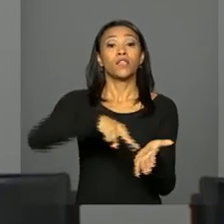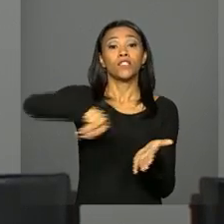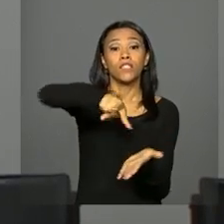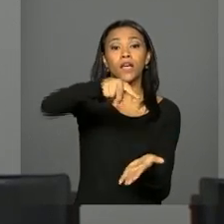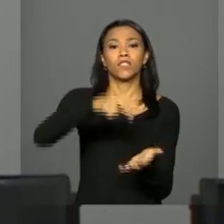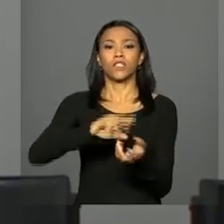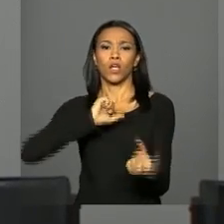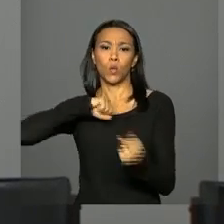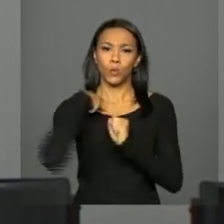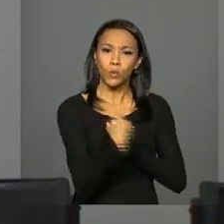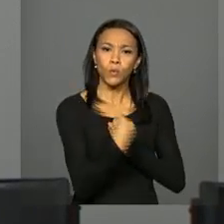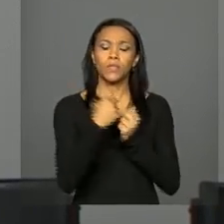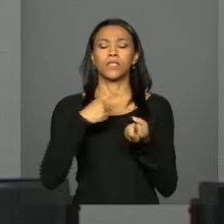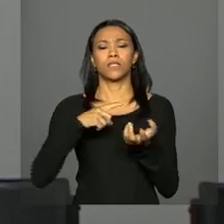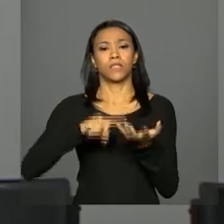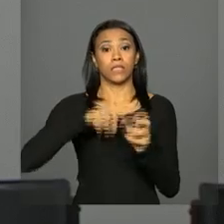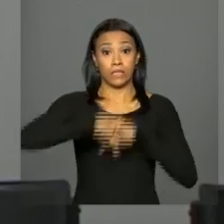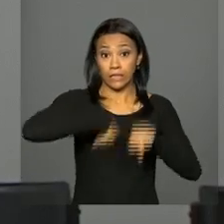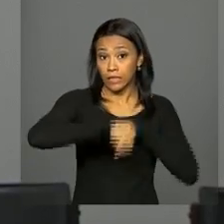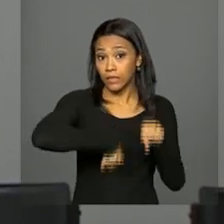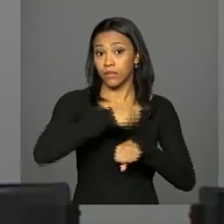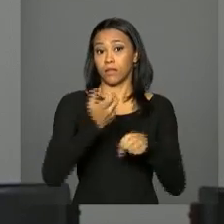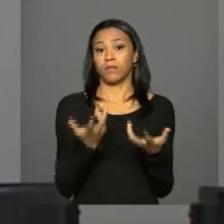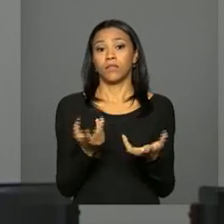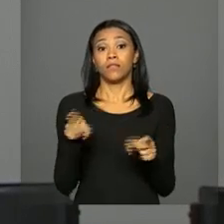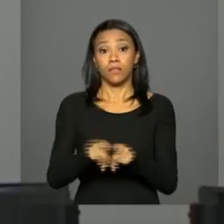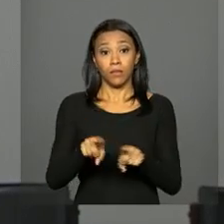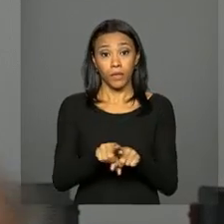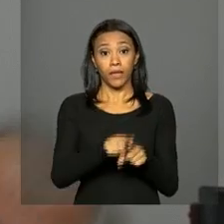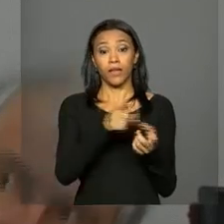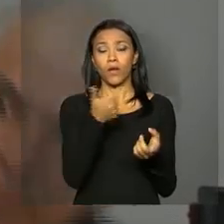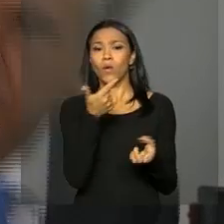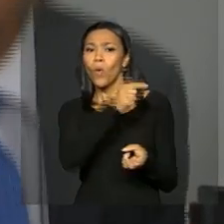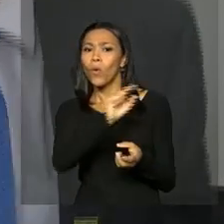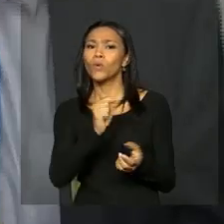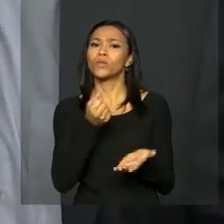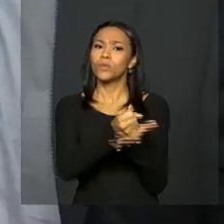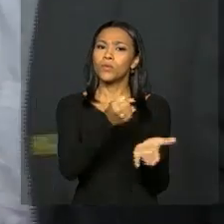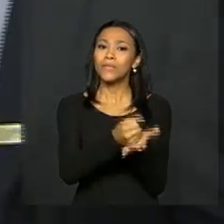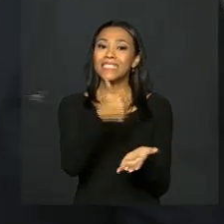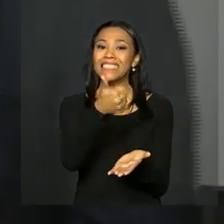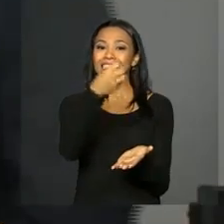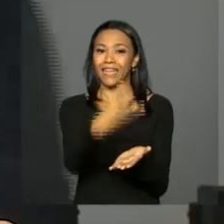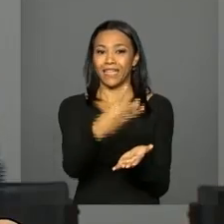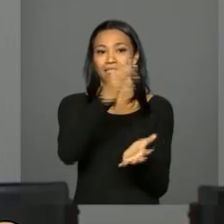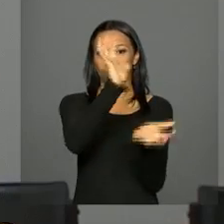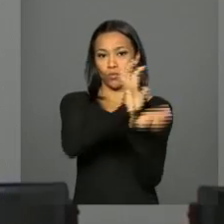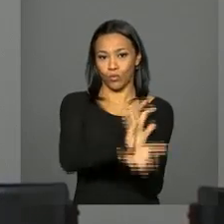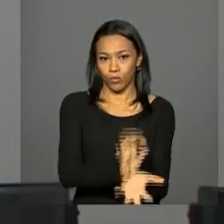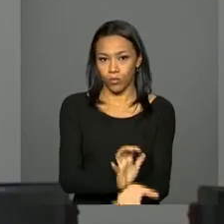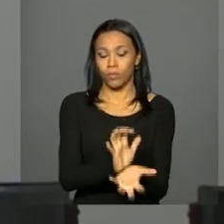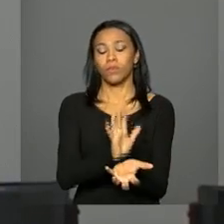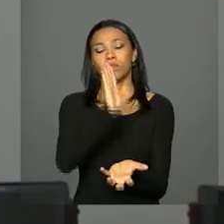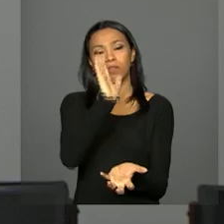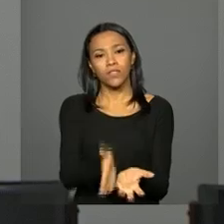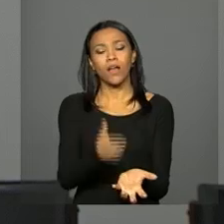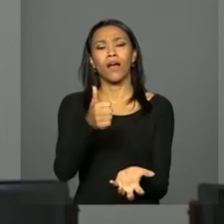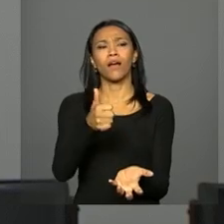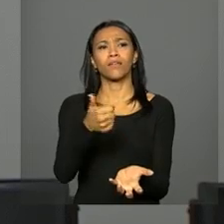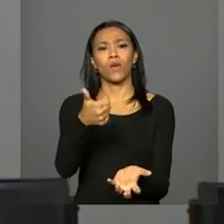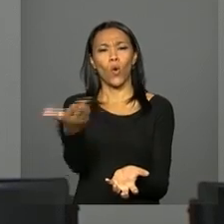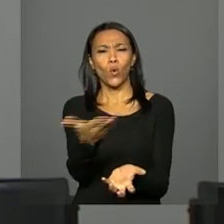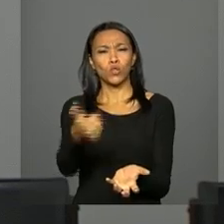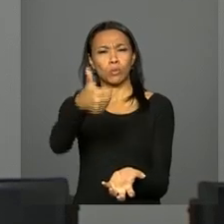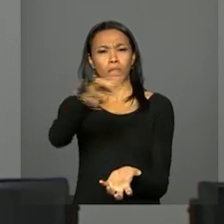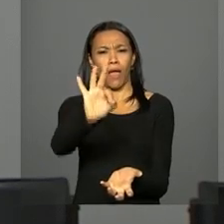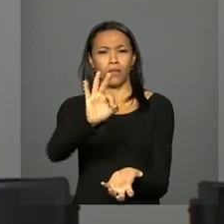lutas associadas e o ciclismo. No esporte paralímpico, a Caixa patrocina 13 modalidades. Estamos fechando hoje com 10